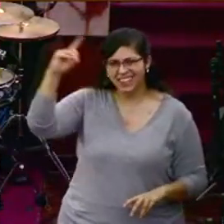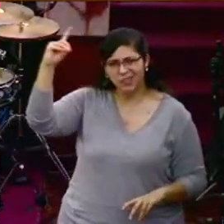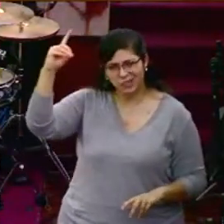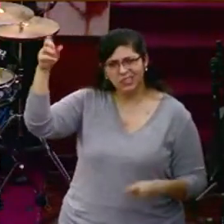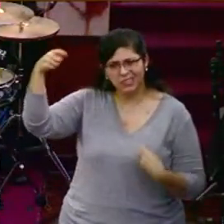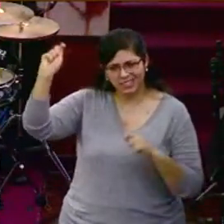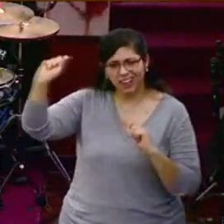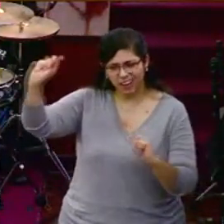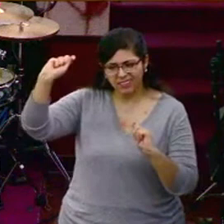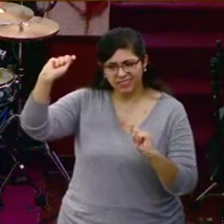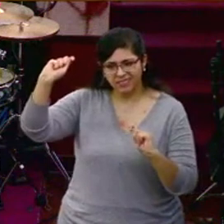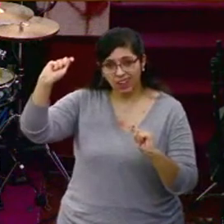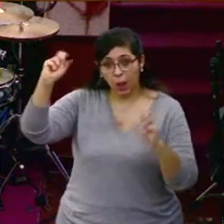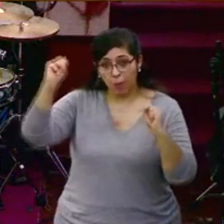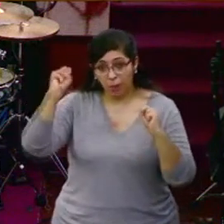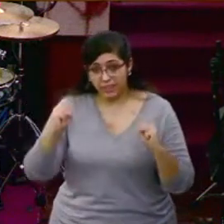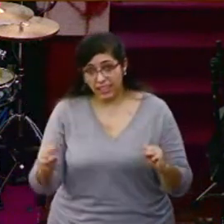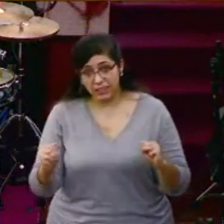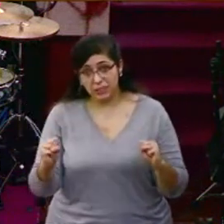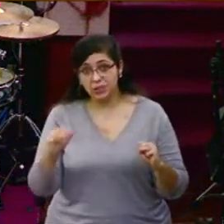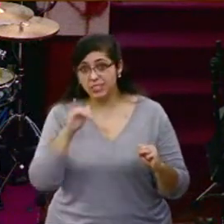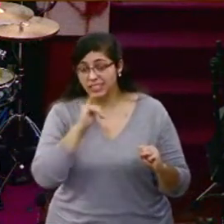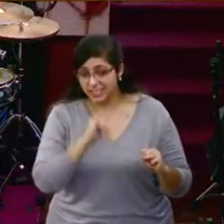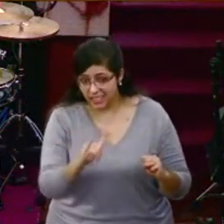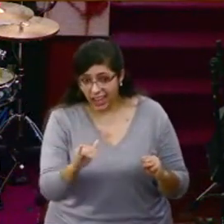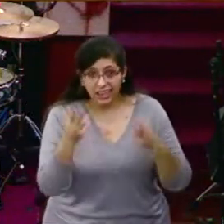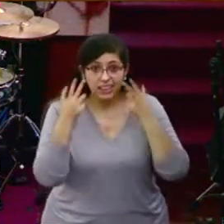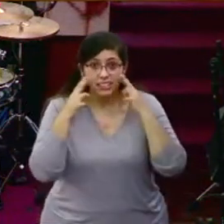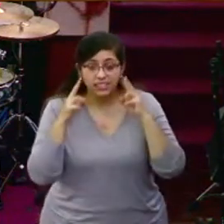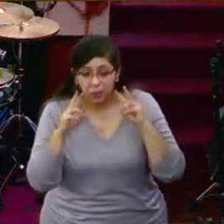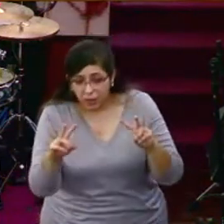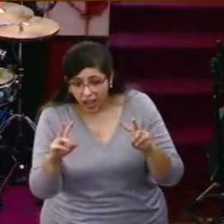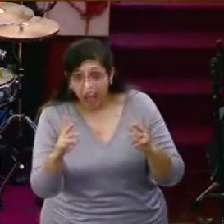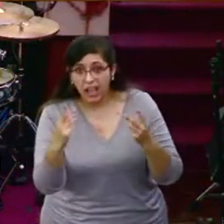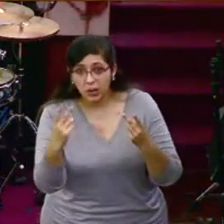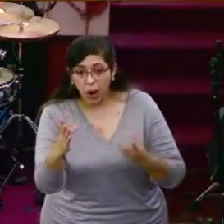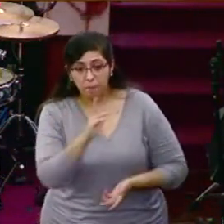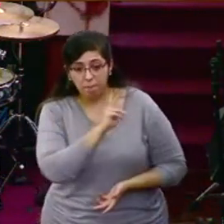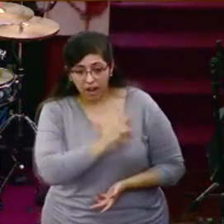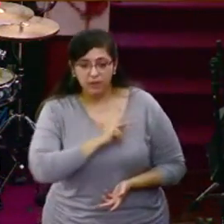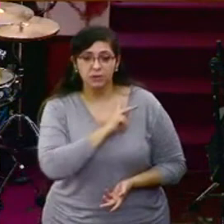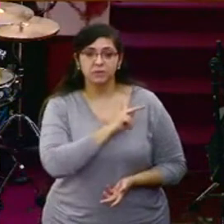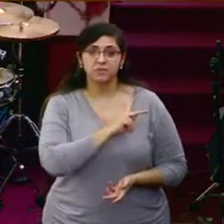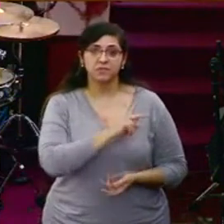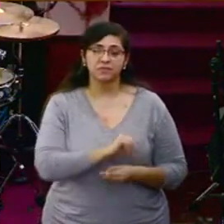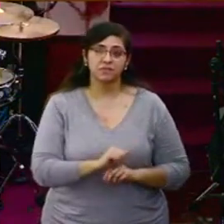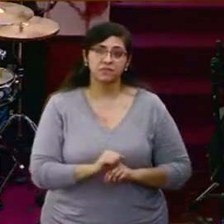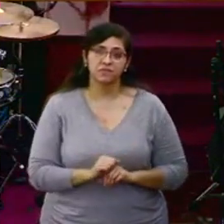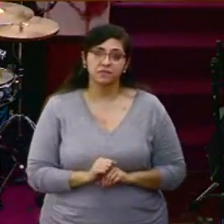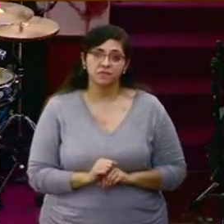senhor podendo dizer o testemunhar como paulo disse e